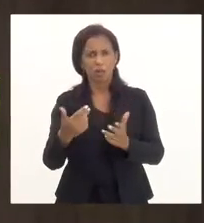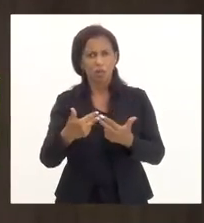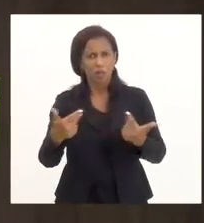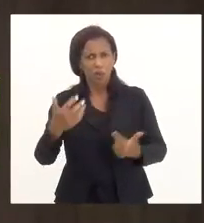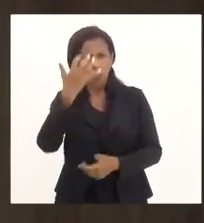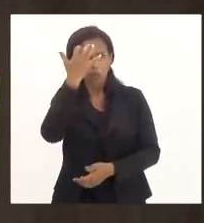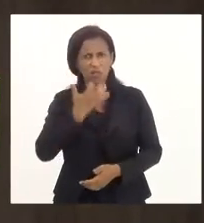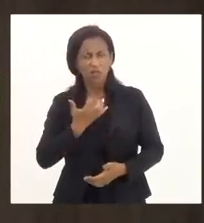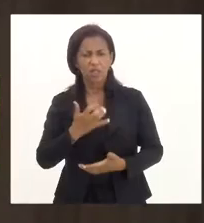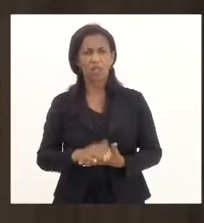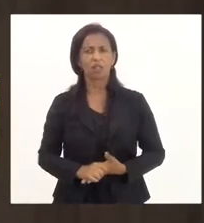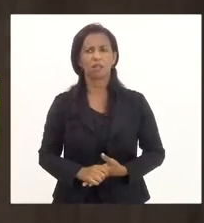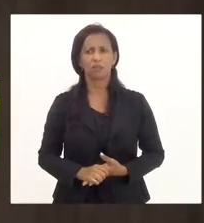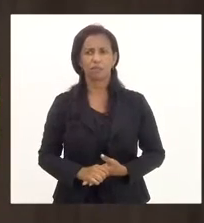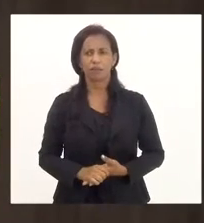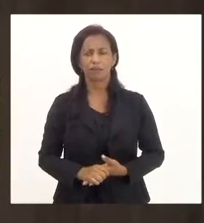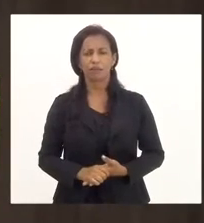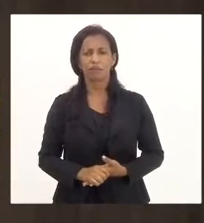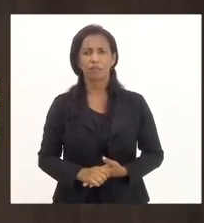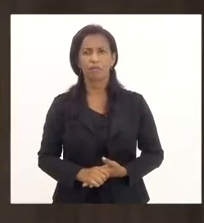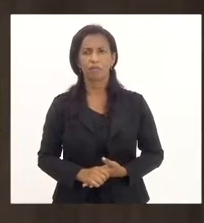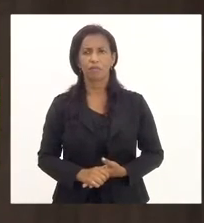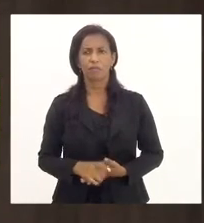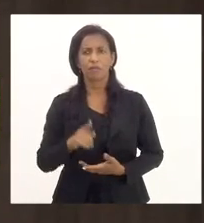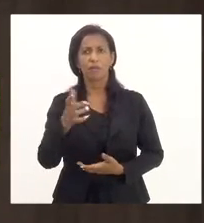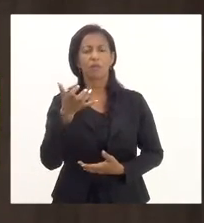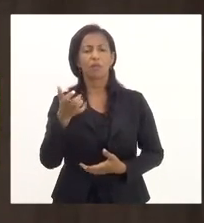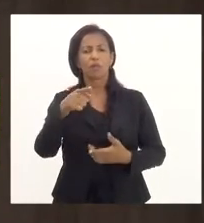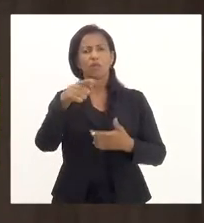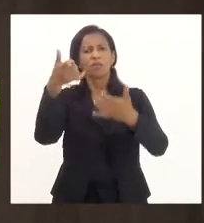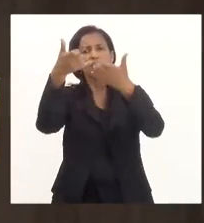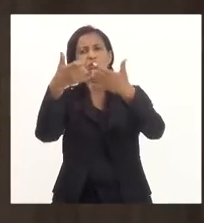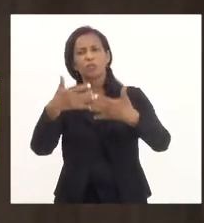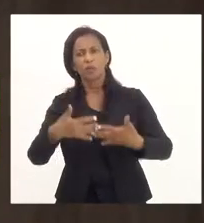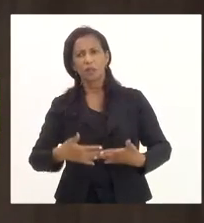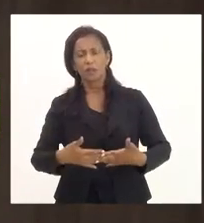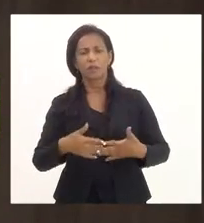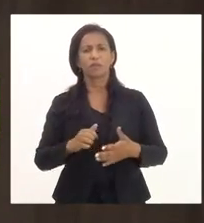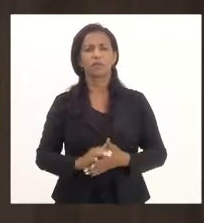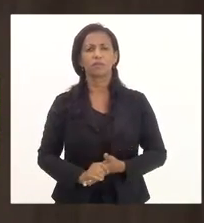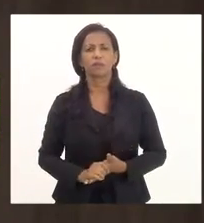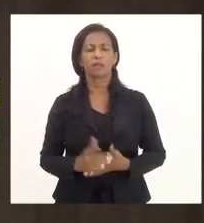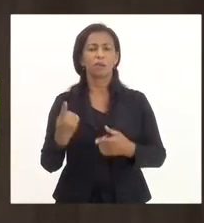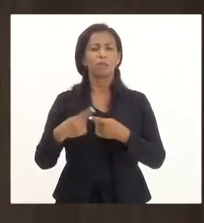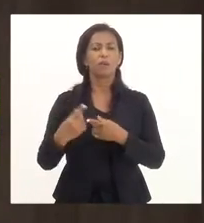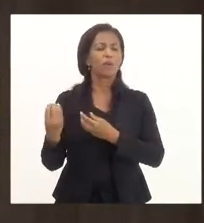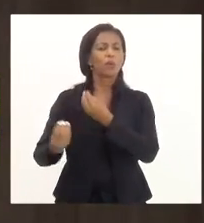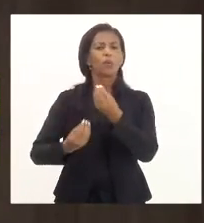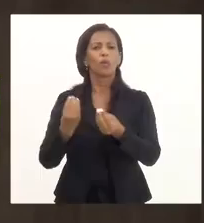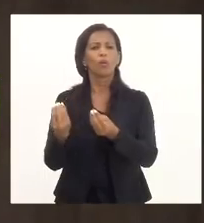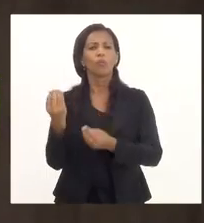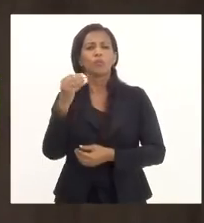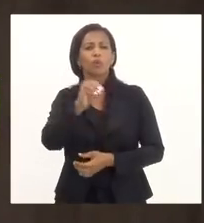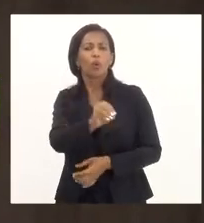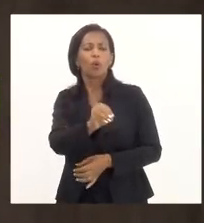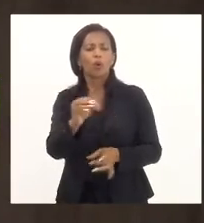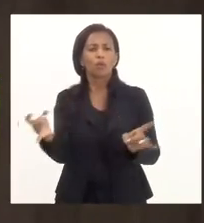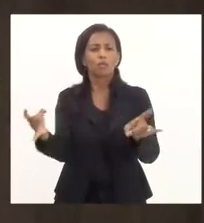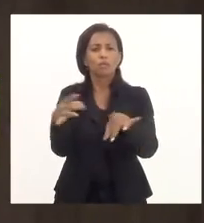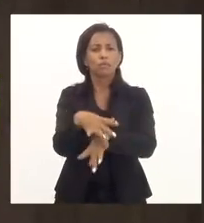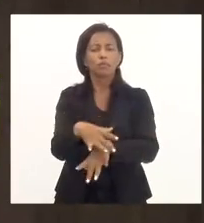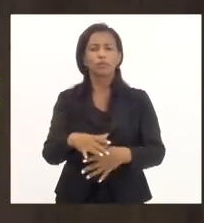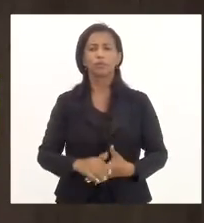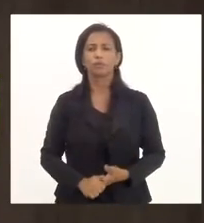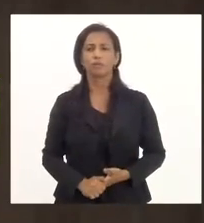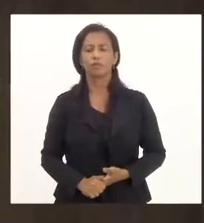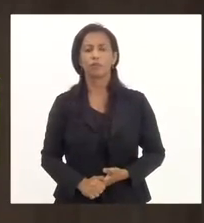coisa grave que está sendo colocado aqui e eu queria que o senhor explicasse essa questão porque como se coloca à disposição